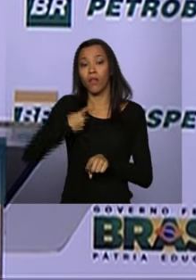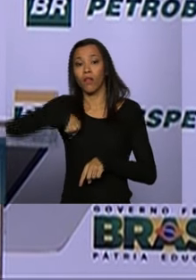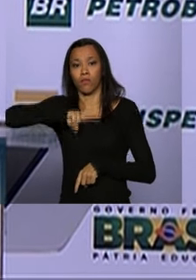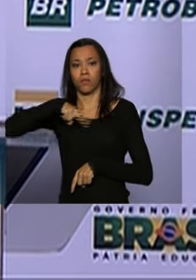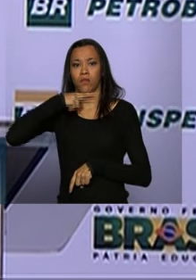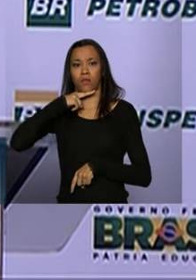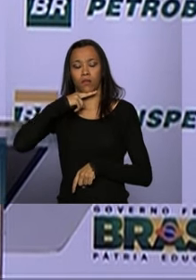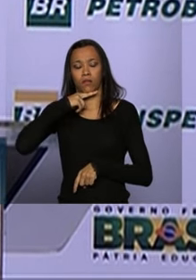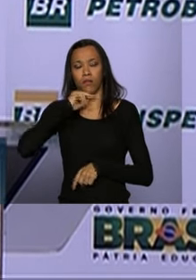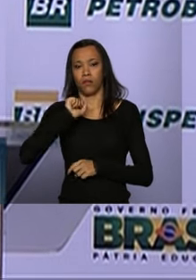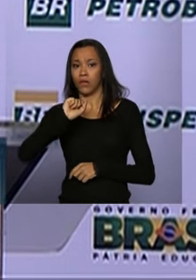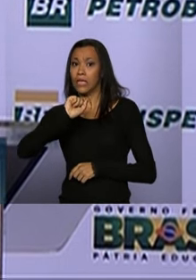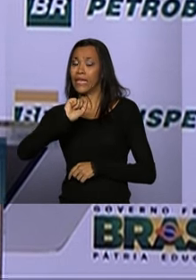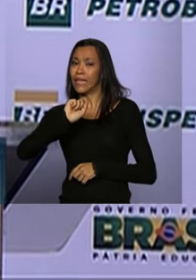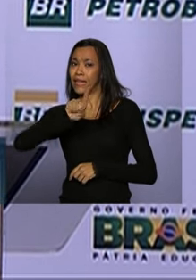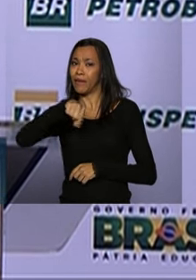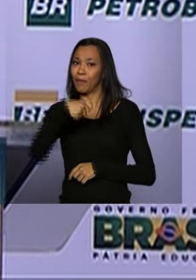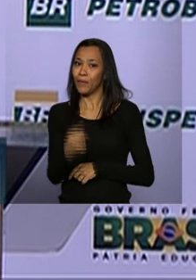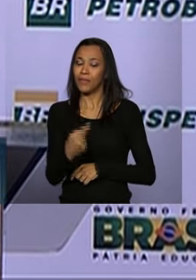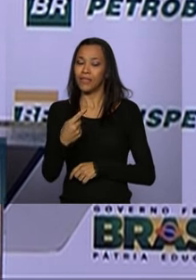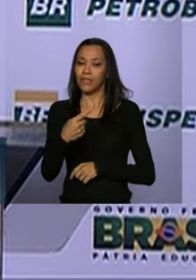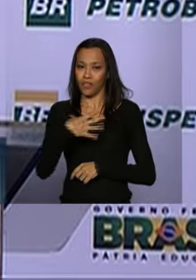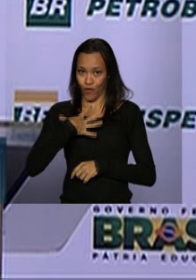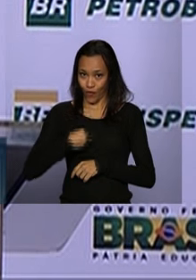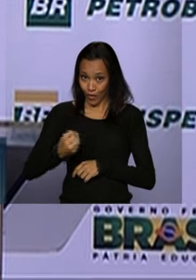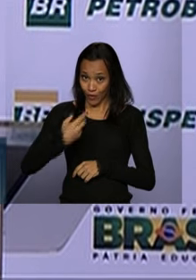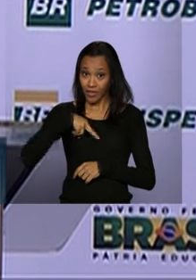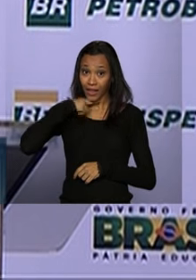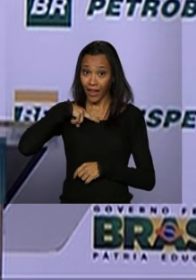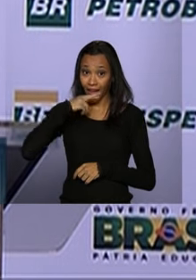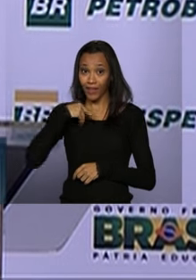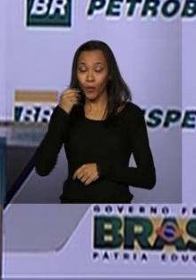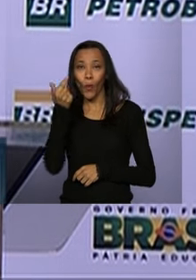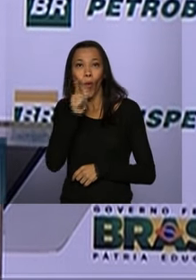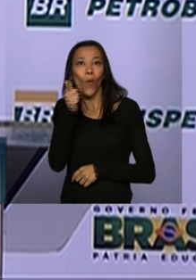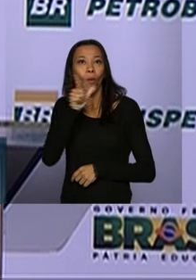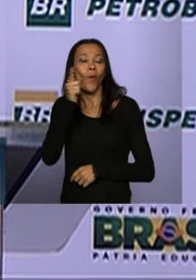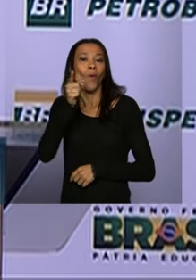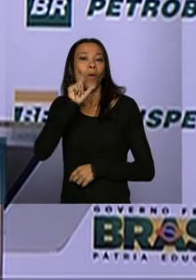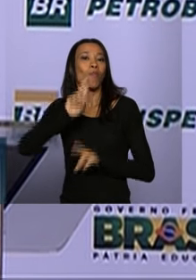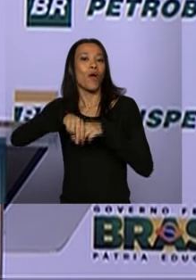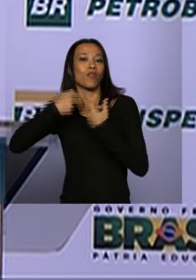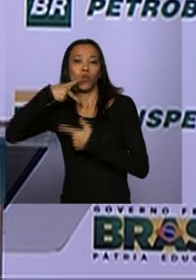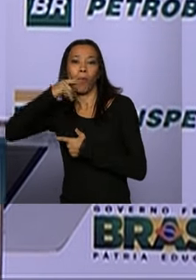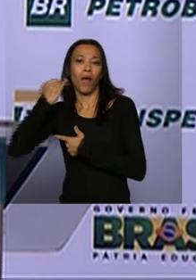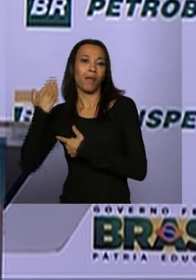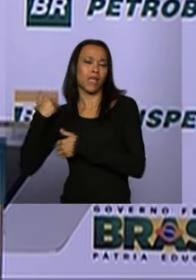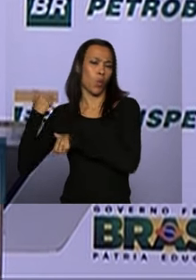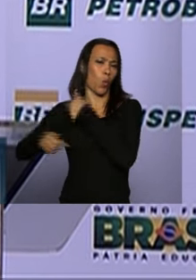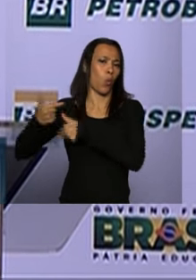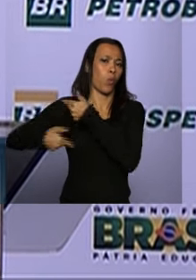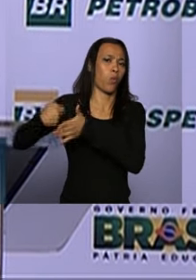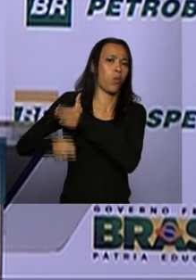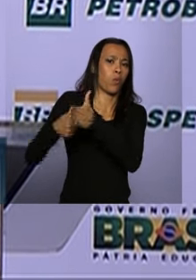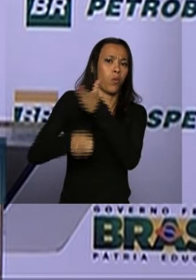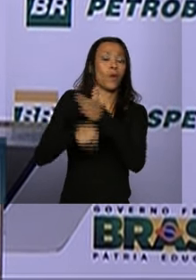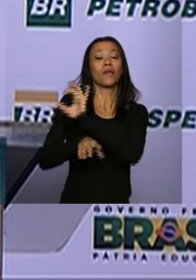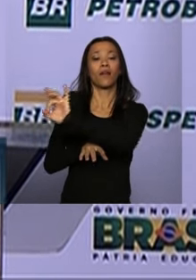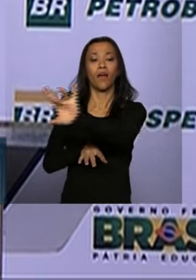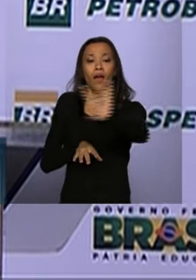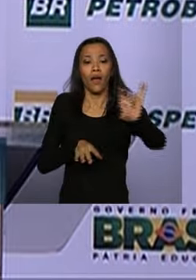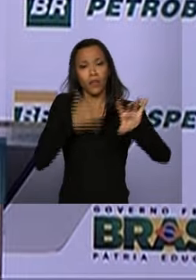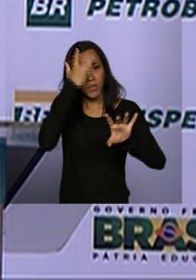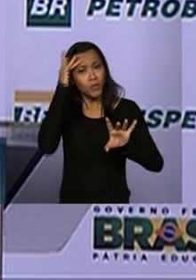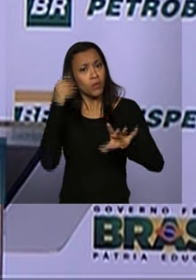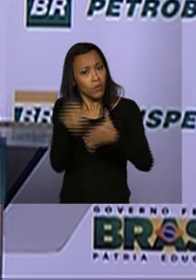E após eles usufruírem dos avanços e das conquistas dos nossos pais, possam cada um lutarem pelos seus